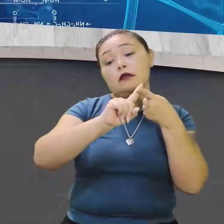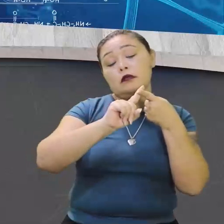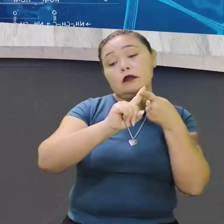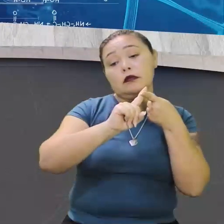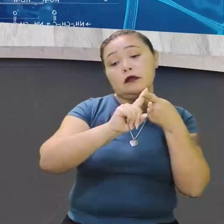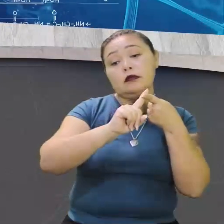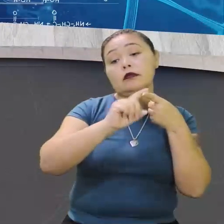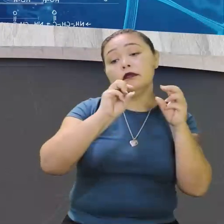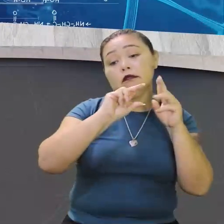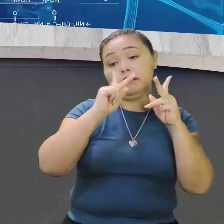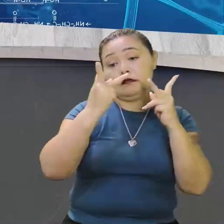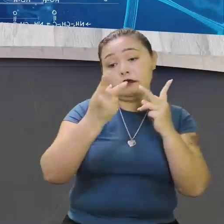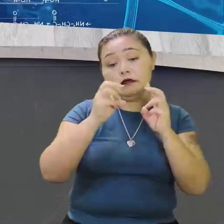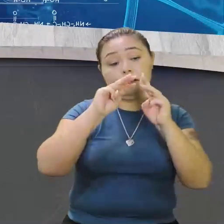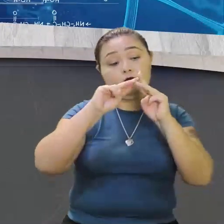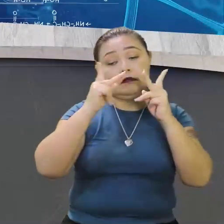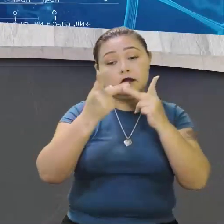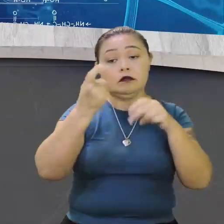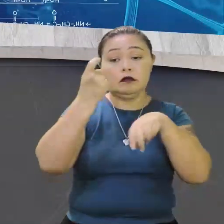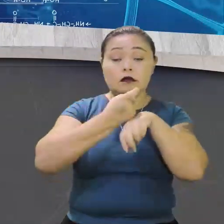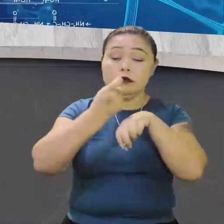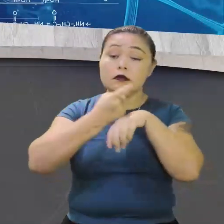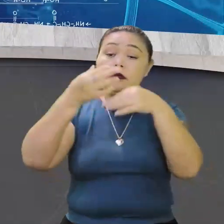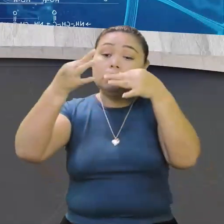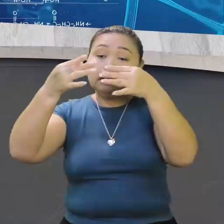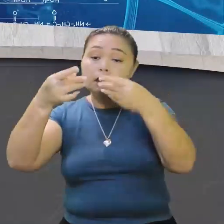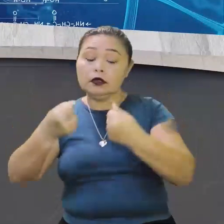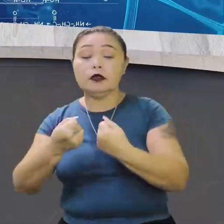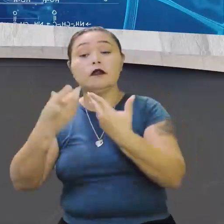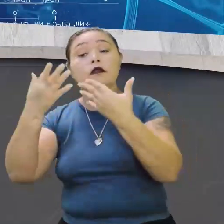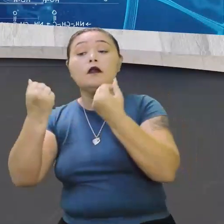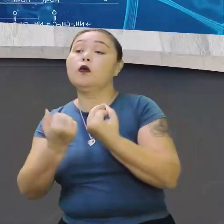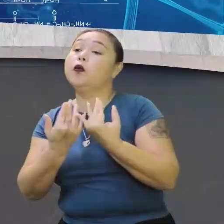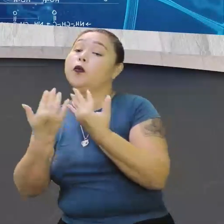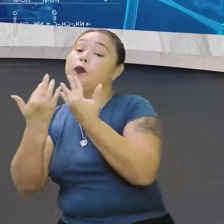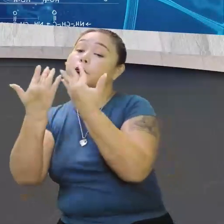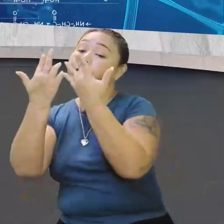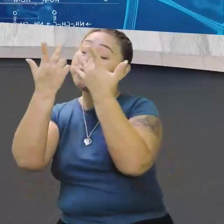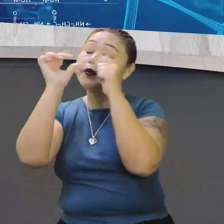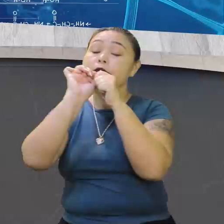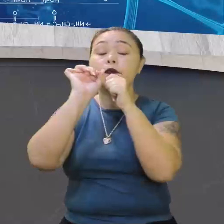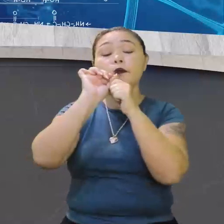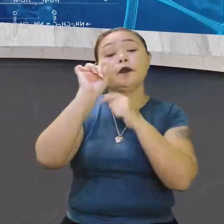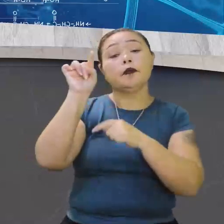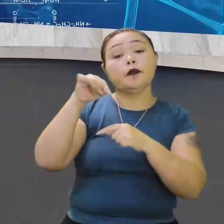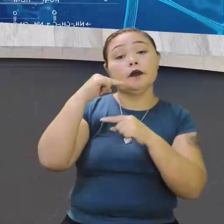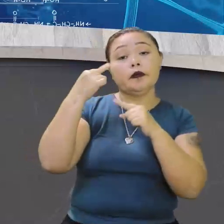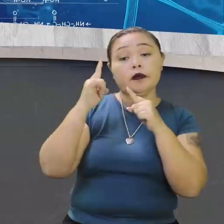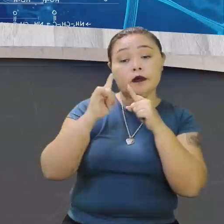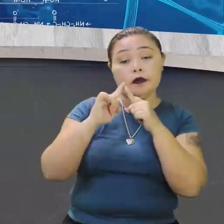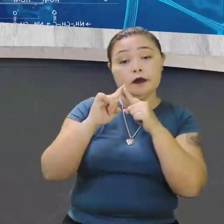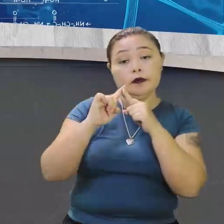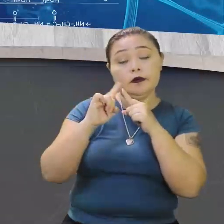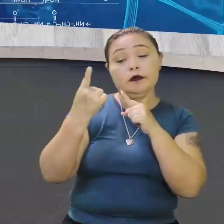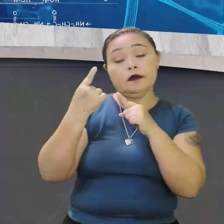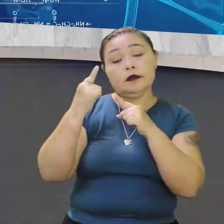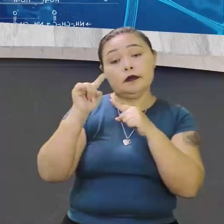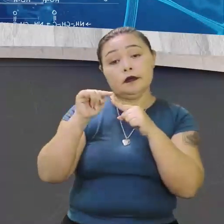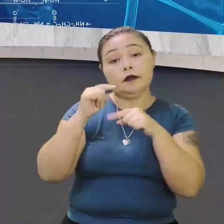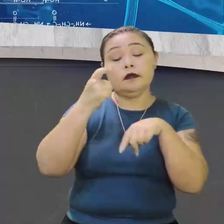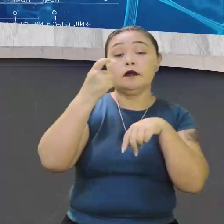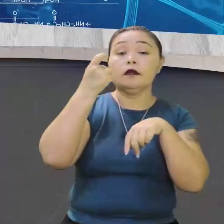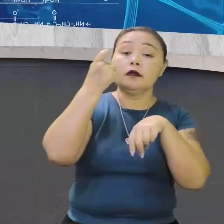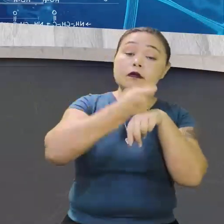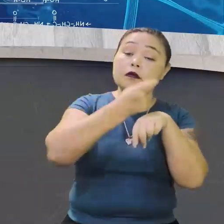físicos da matéria, sólido, líquido e gasoso. Nós vimos que quando a matéria passa do estado sólido